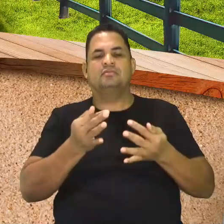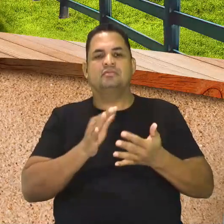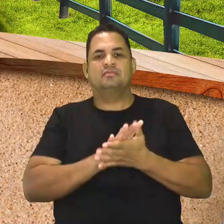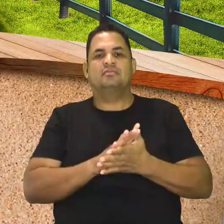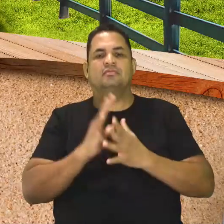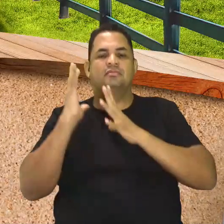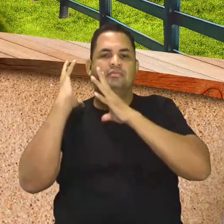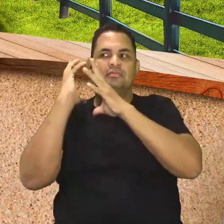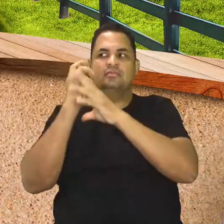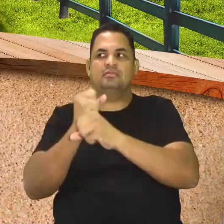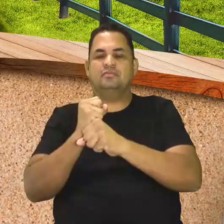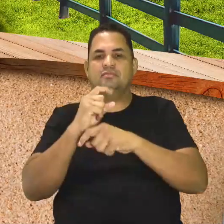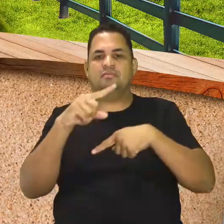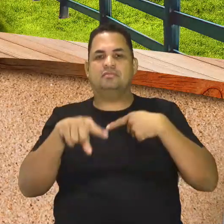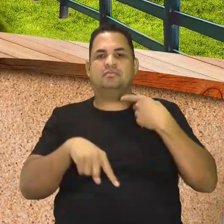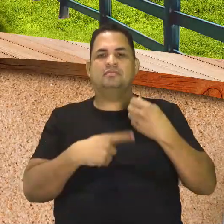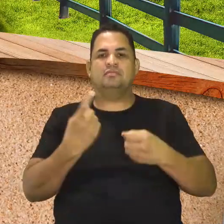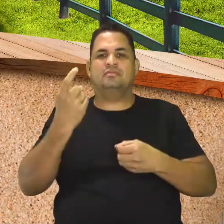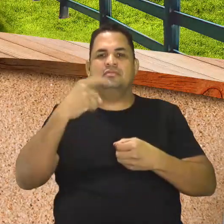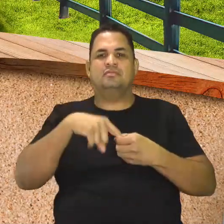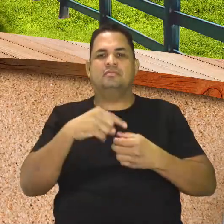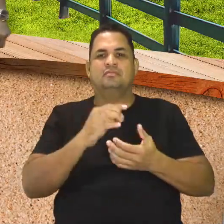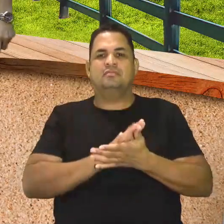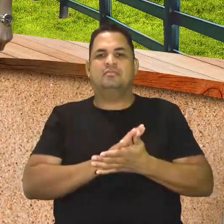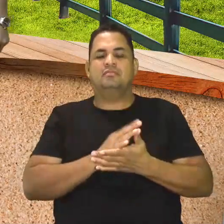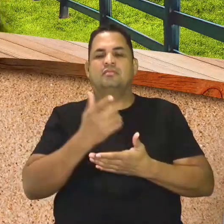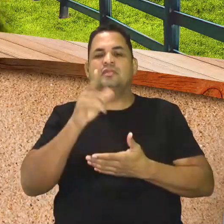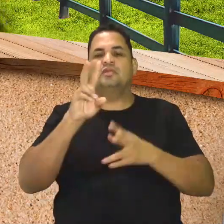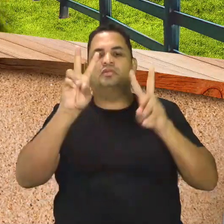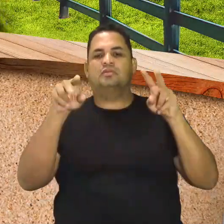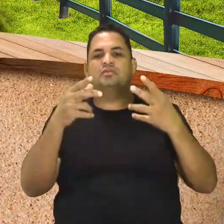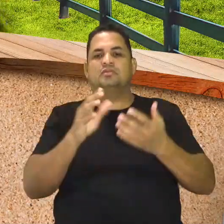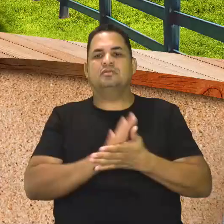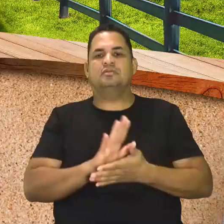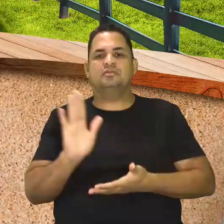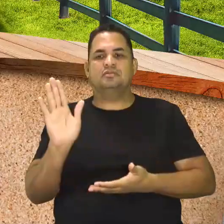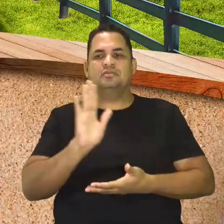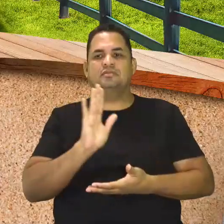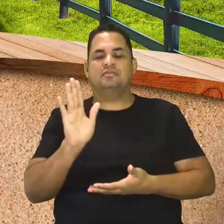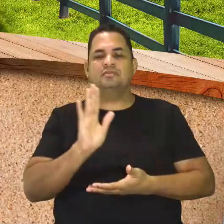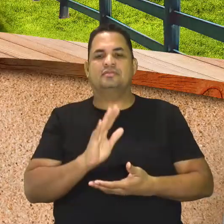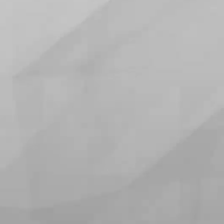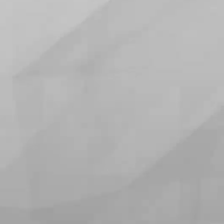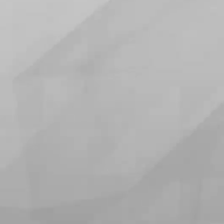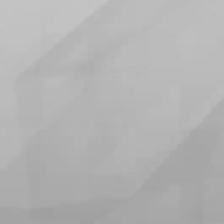então a nossa revisão aqui. Daqui a pouco a gente volta com outro assunto para vocês. Tchau, tchau.